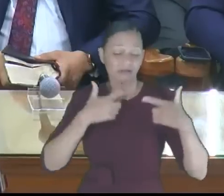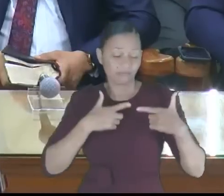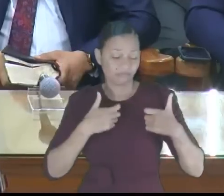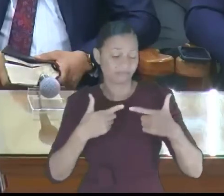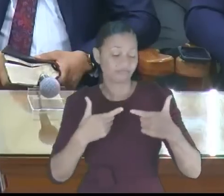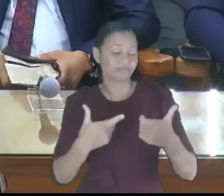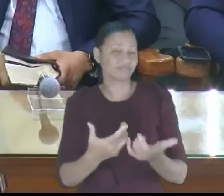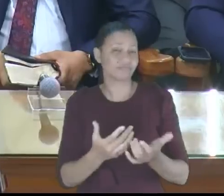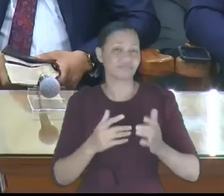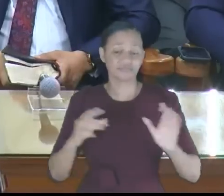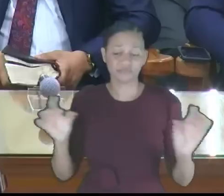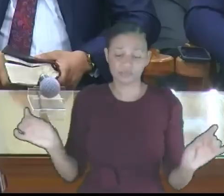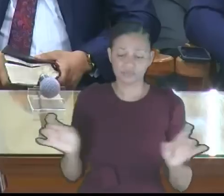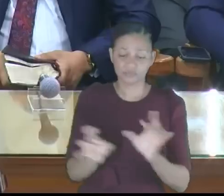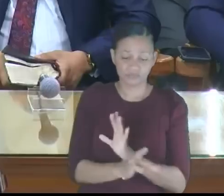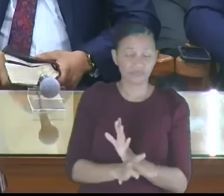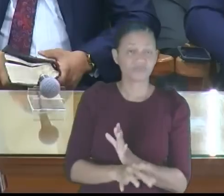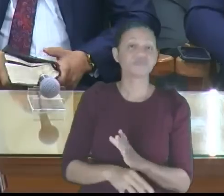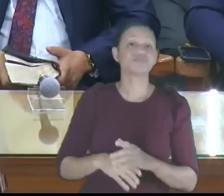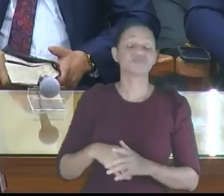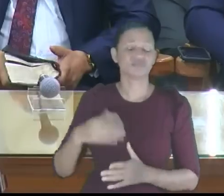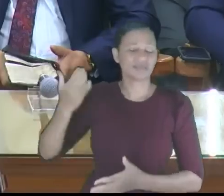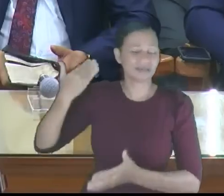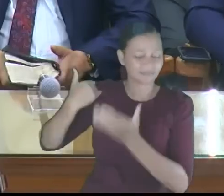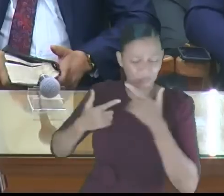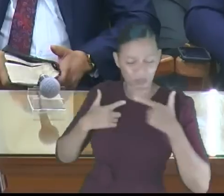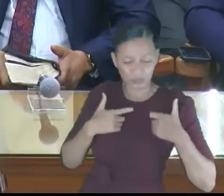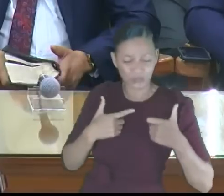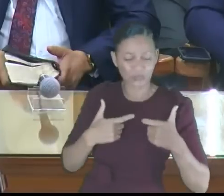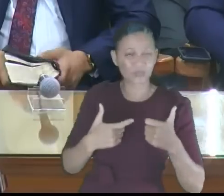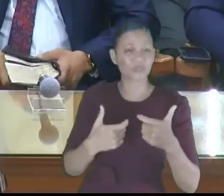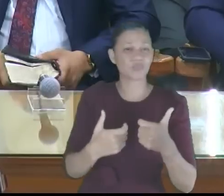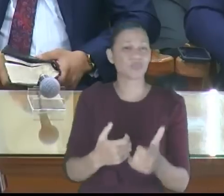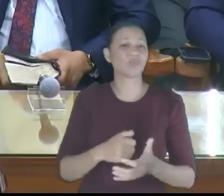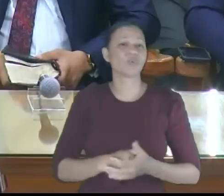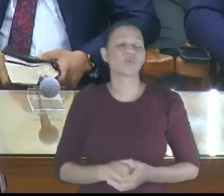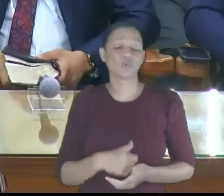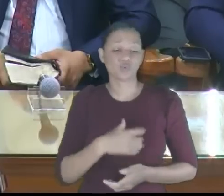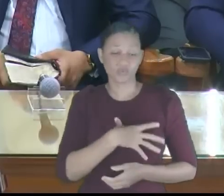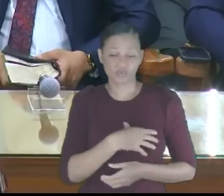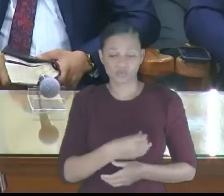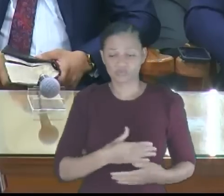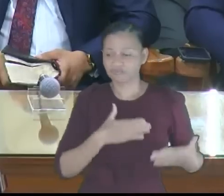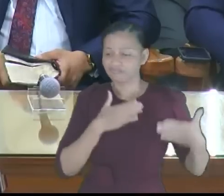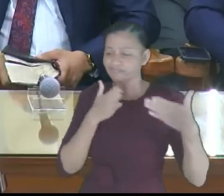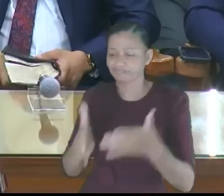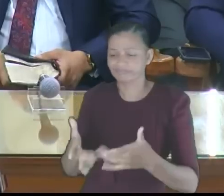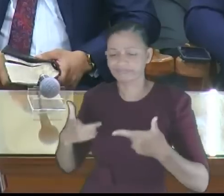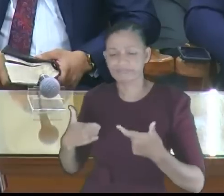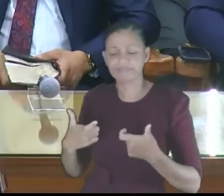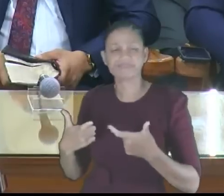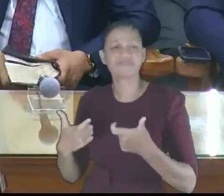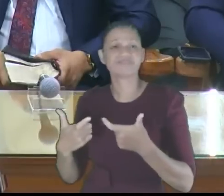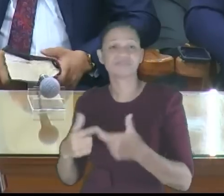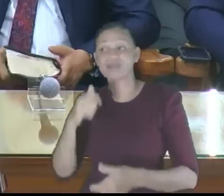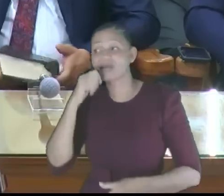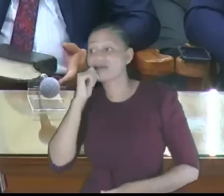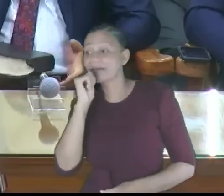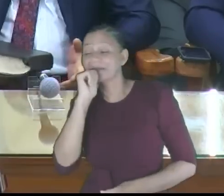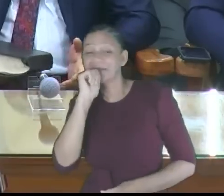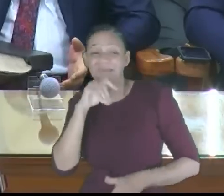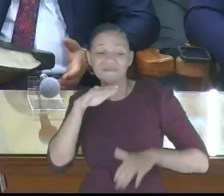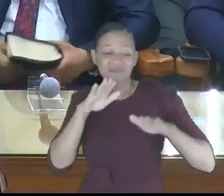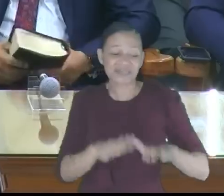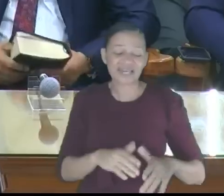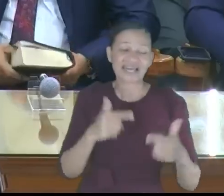com esta palavra, quando havia muitas guerras no tempo antigo, aí os filhos iam para a guerra, era ou não era? Iam para a guerra e as mães ficavam rindo ou chorando?